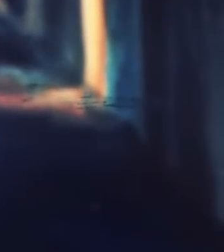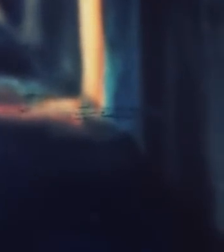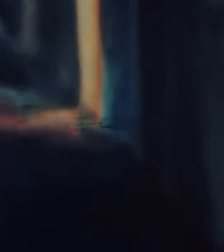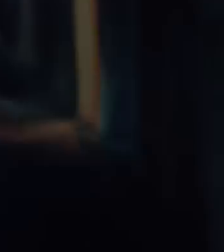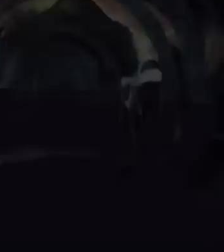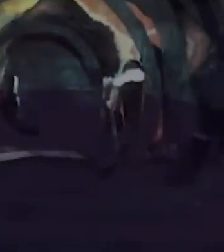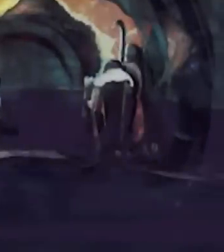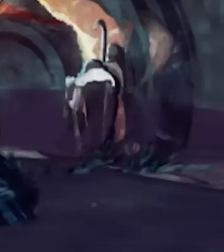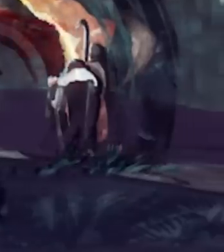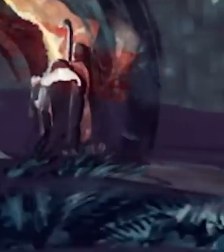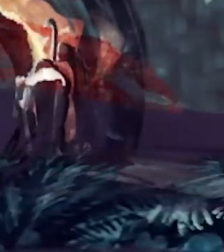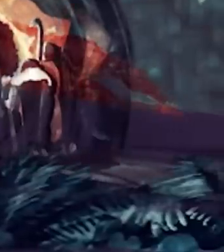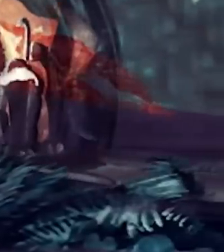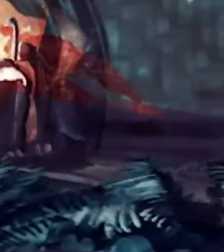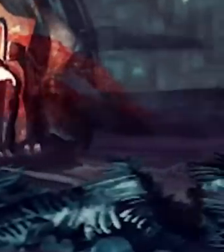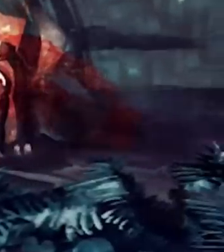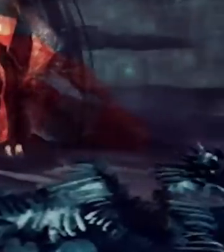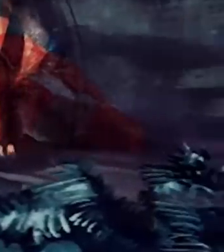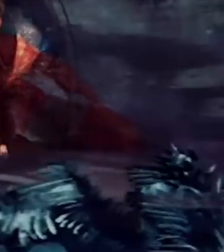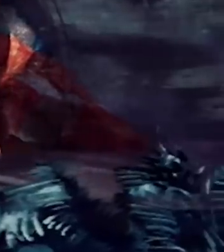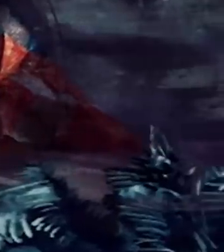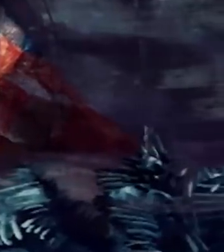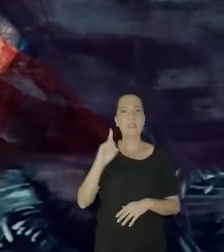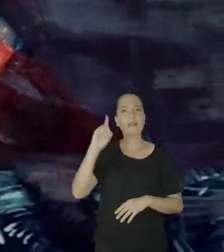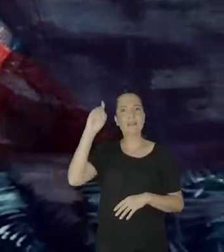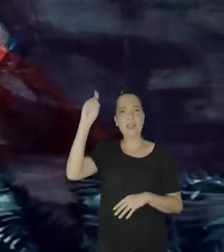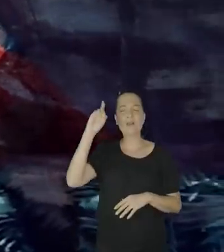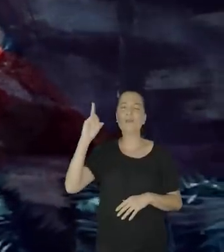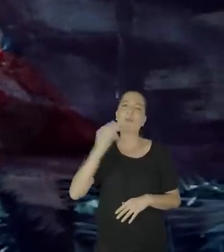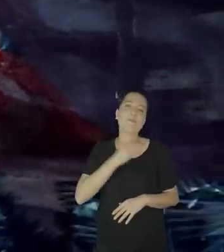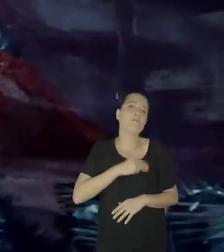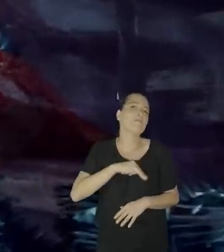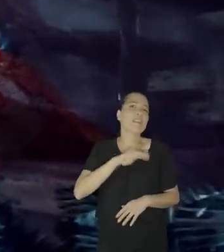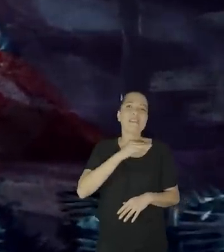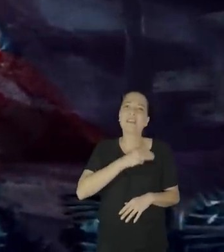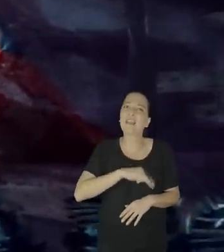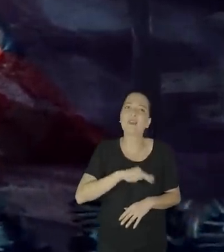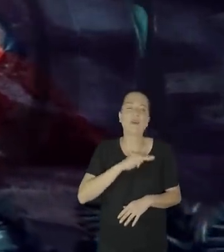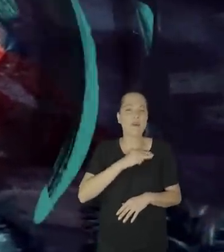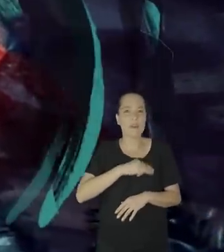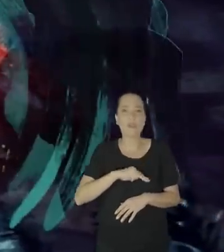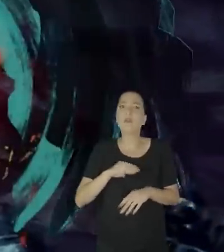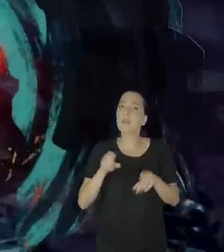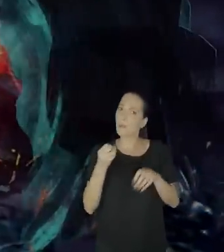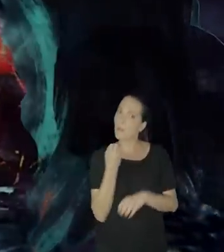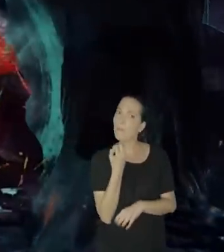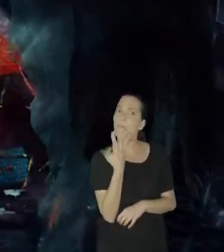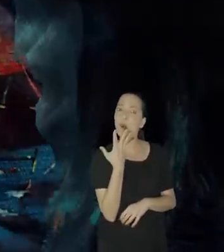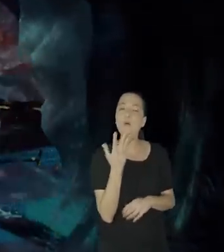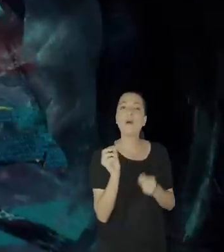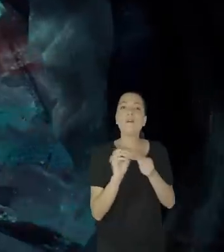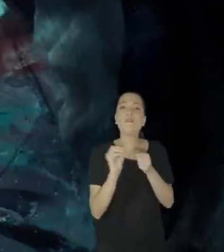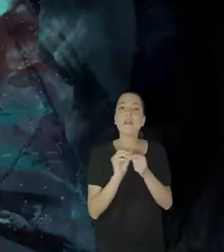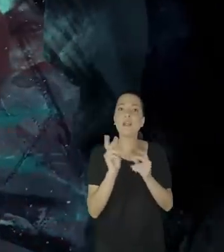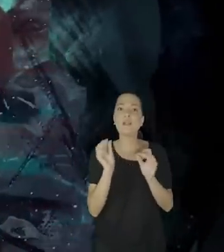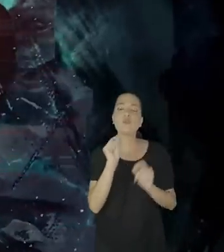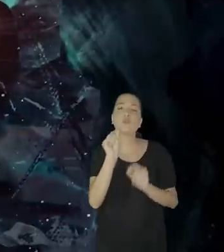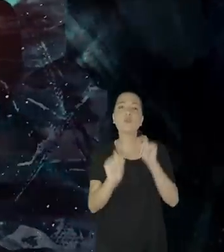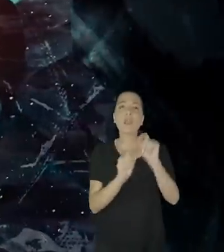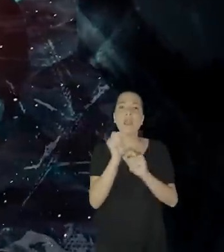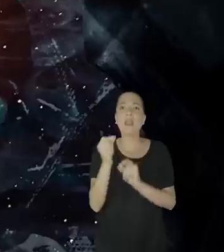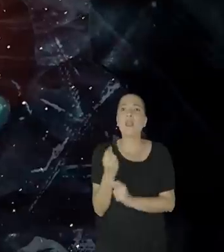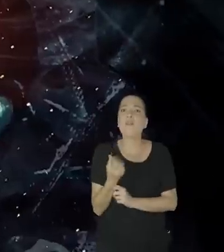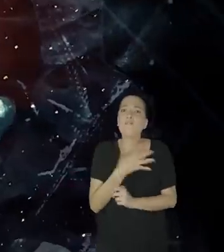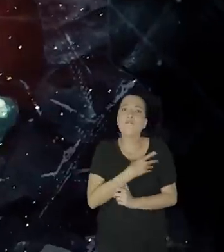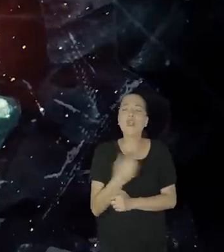Deus, em sua infinita misericórdia e amor à humanidade, enviou seu único filho para dar a salvação